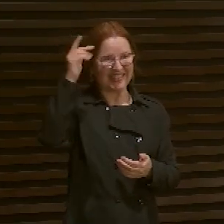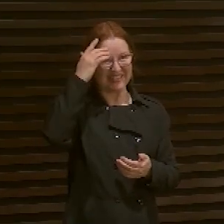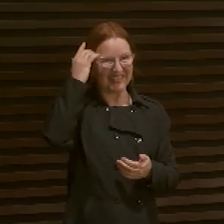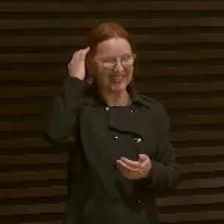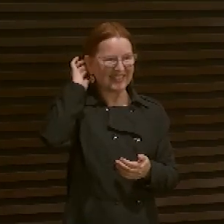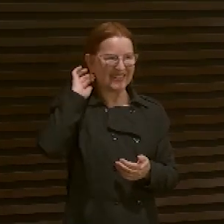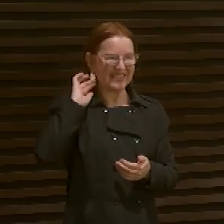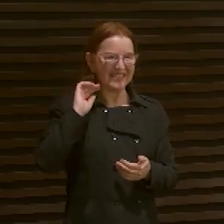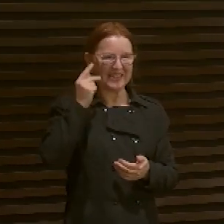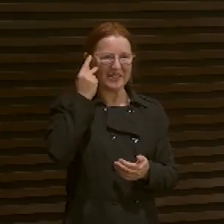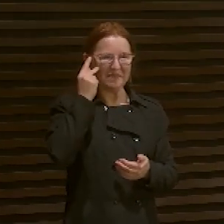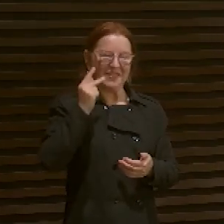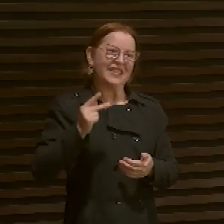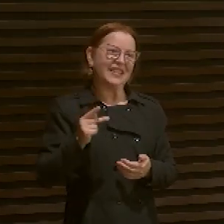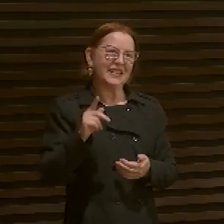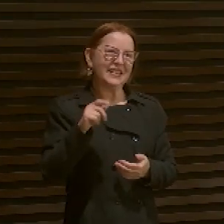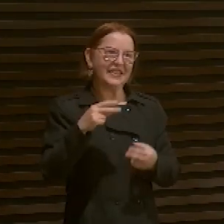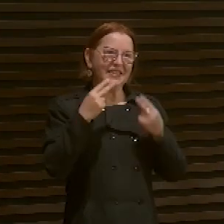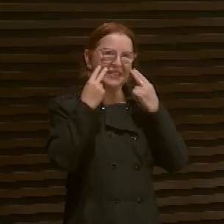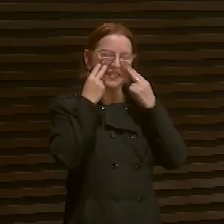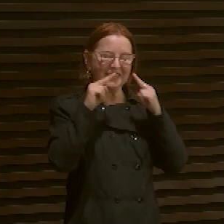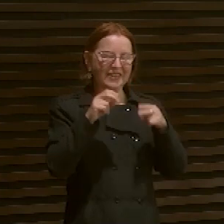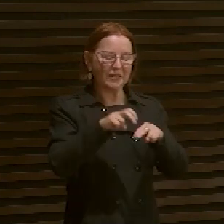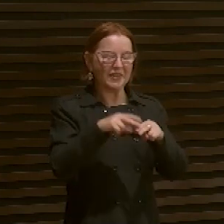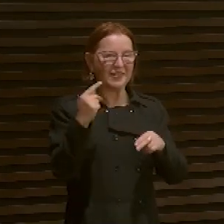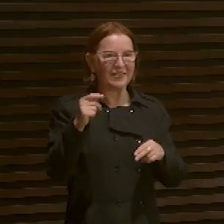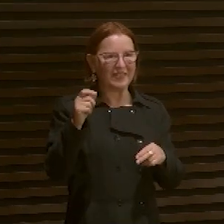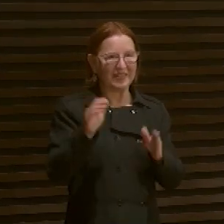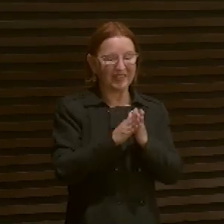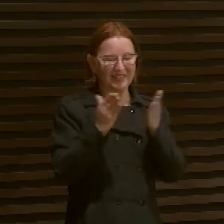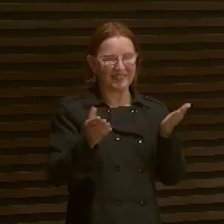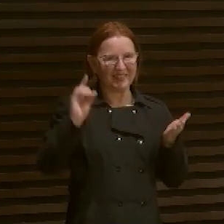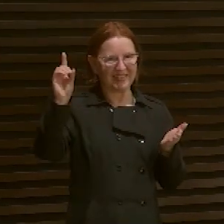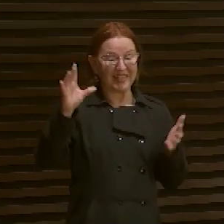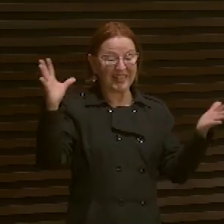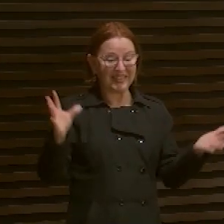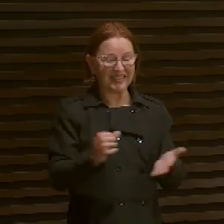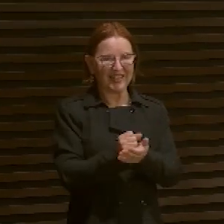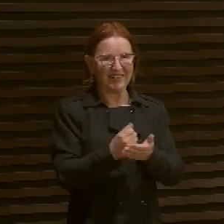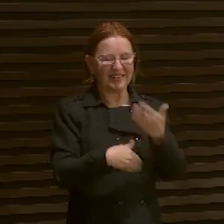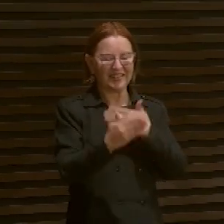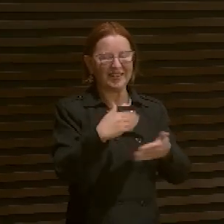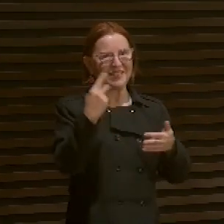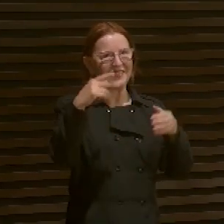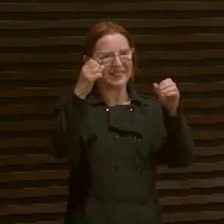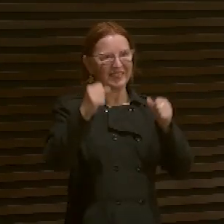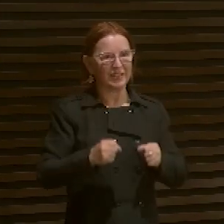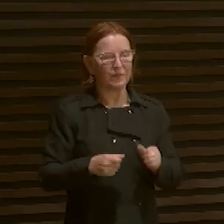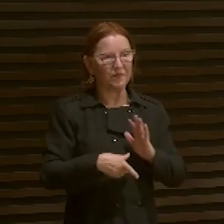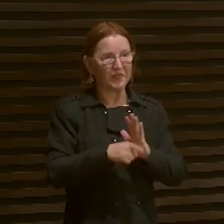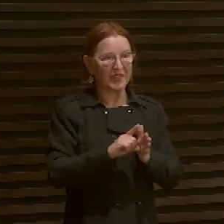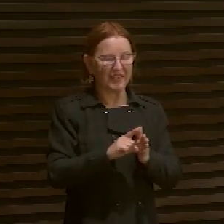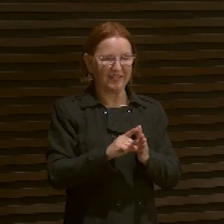ser edificados pela Sua palavra e salvos pelo Seu poder. Antes, irmãos, da